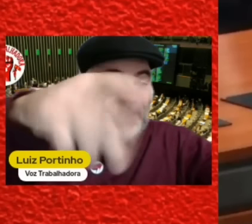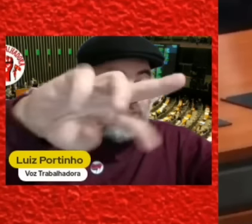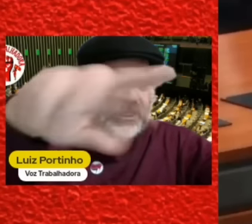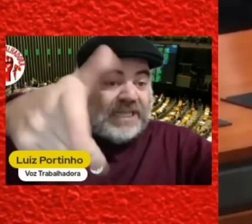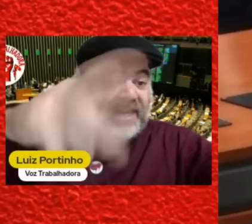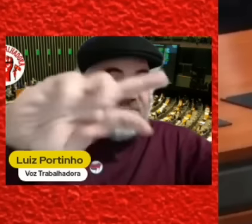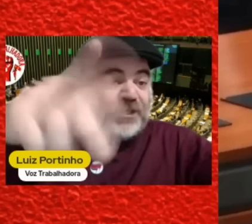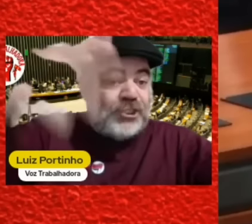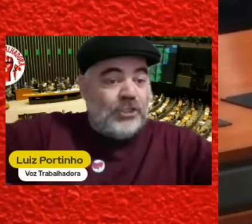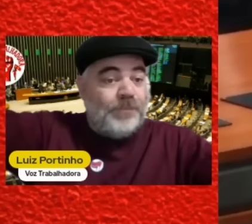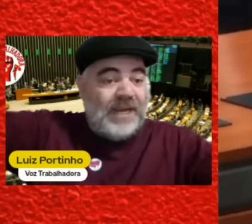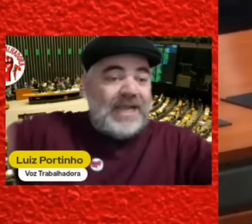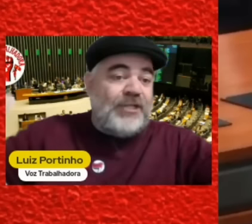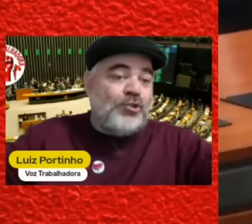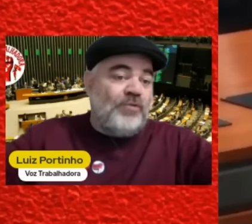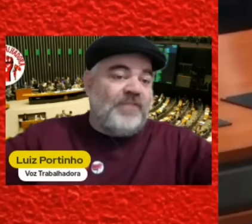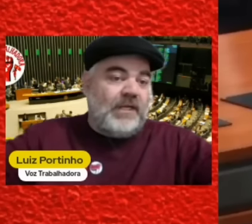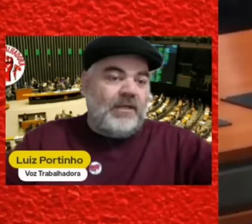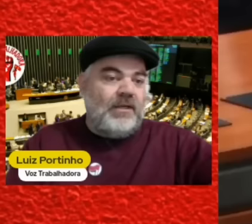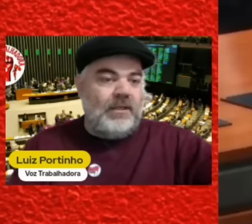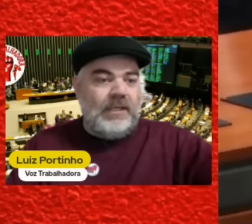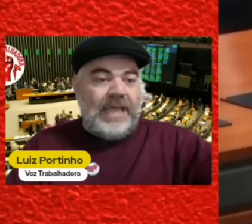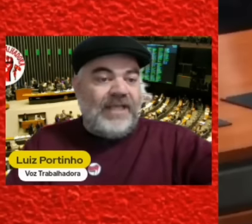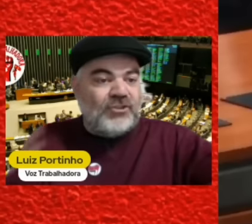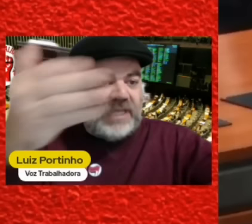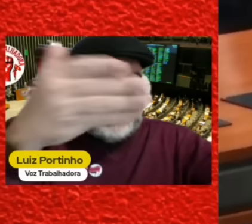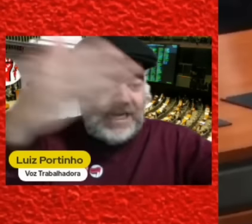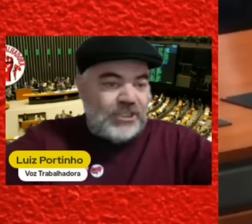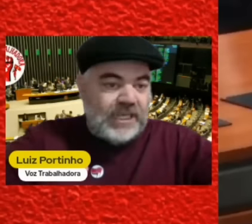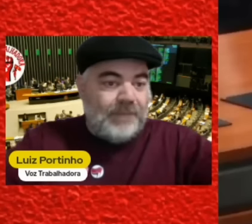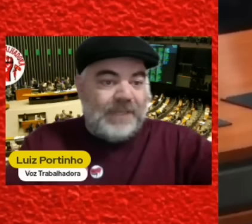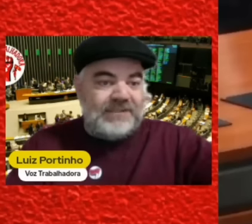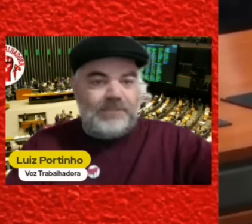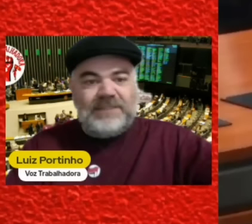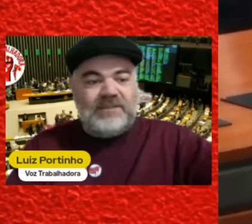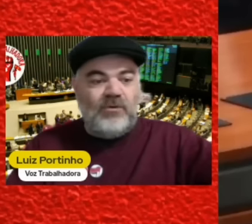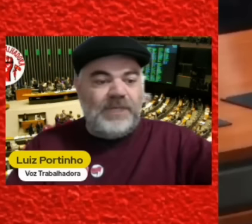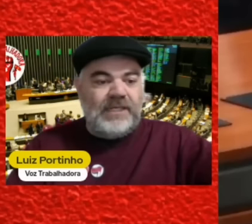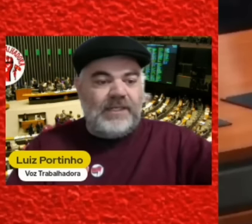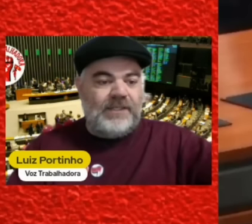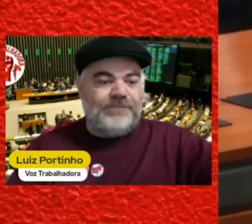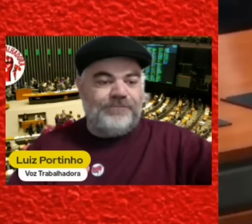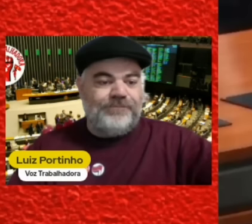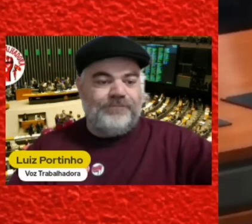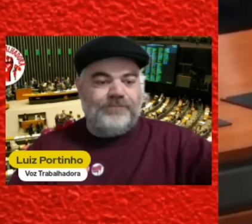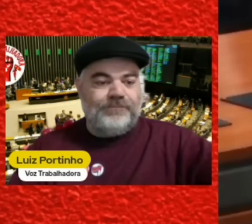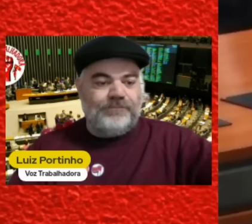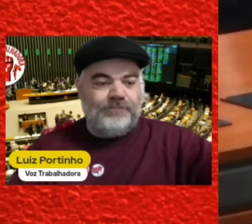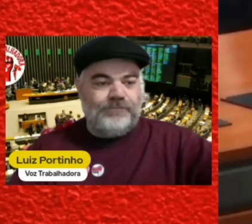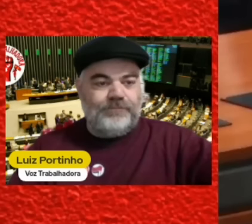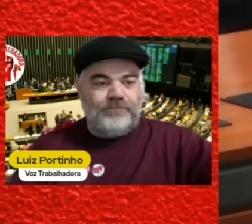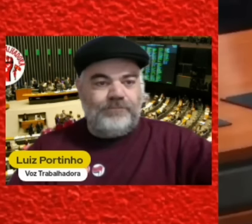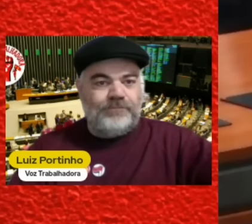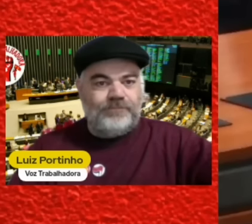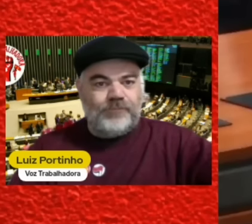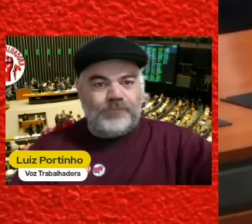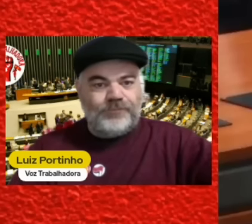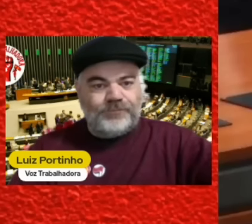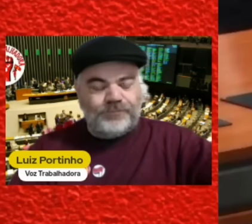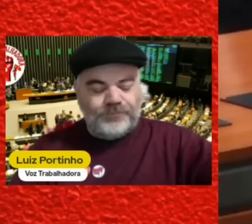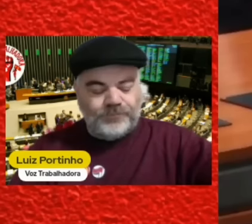uma torneira e fechando para cair chuva. É isso que ele acha que é a participação humana. Temos registros